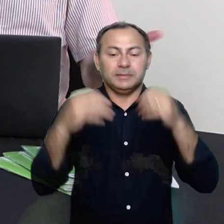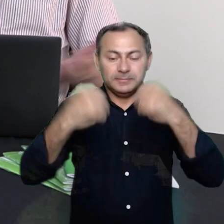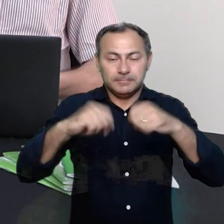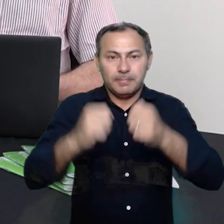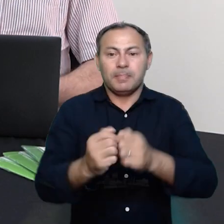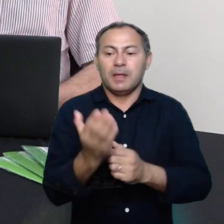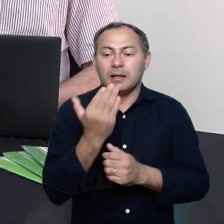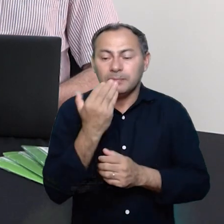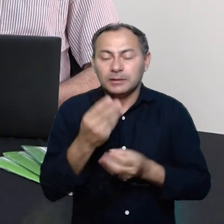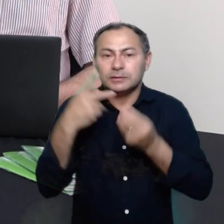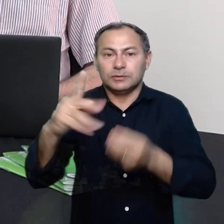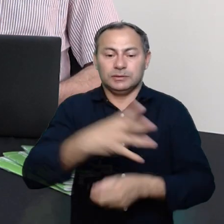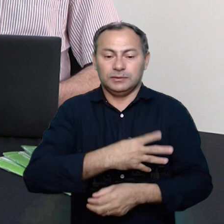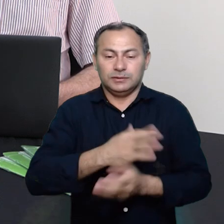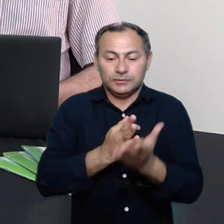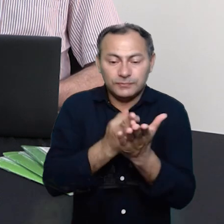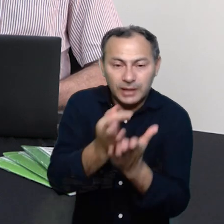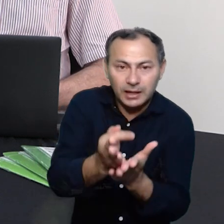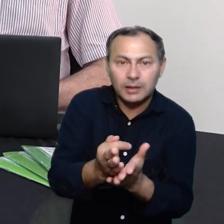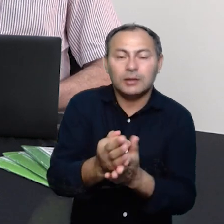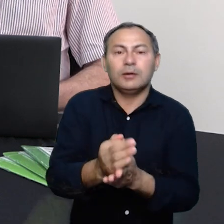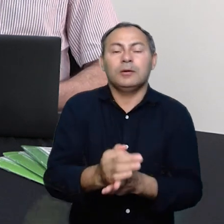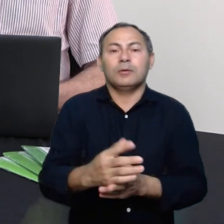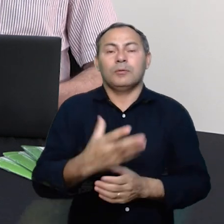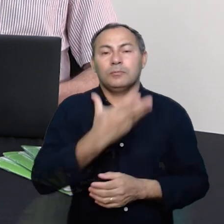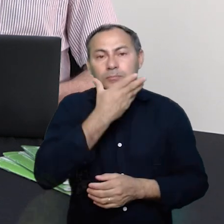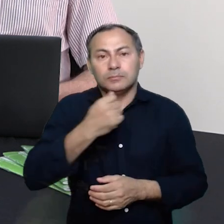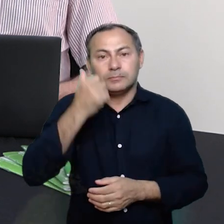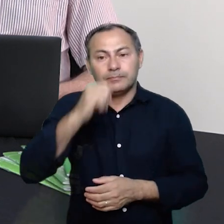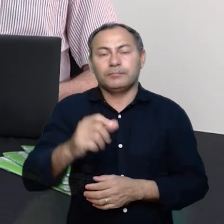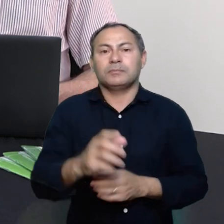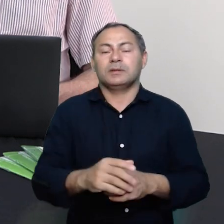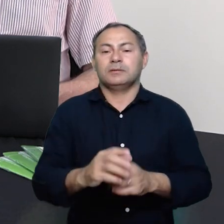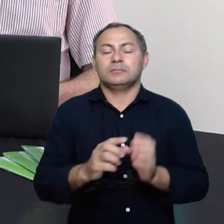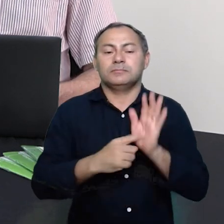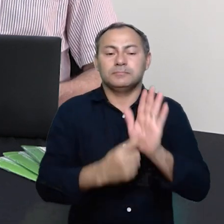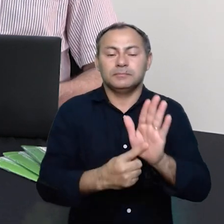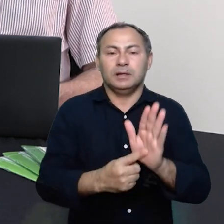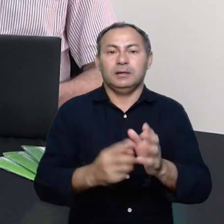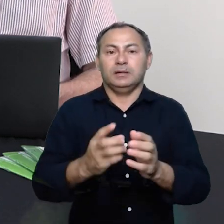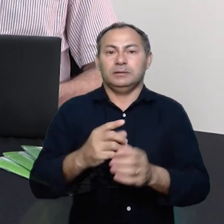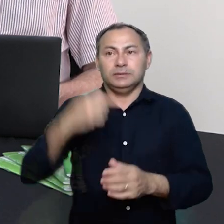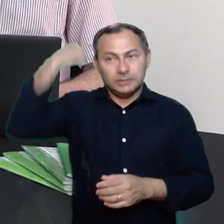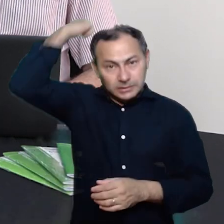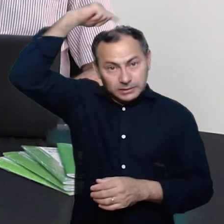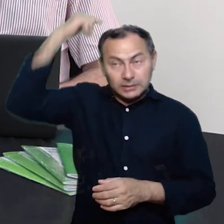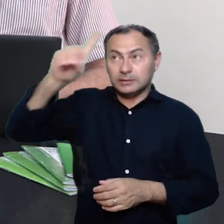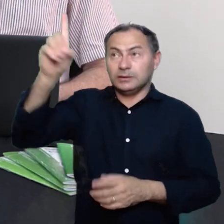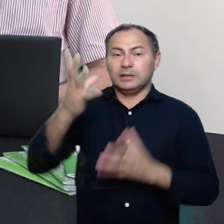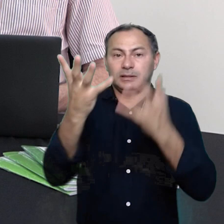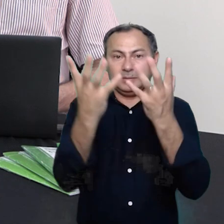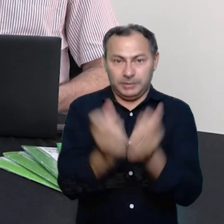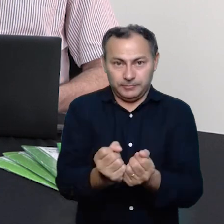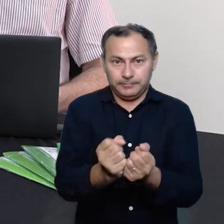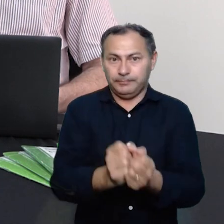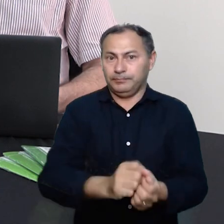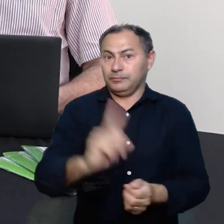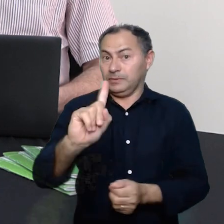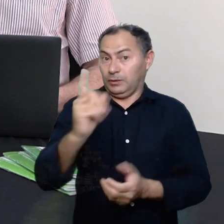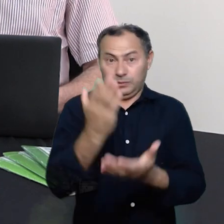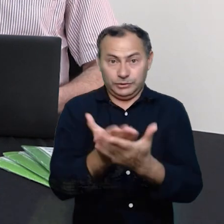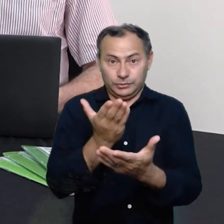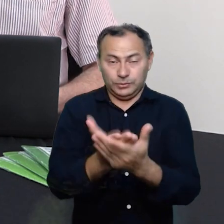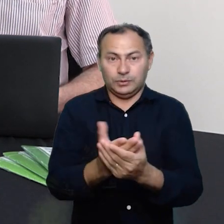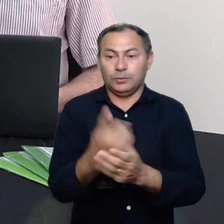precisa alimentar os seus fiéis como a filhos, com os preceitos divinos que recebeu. Não é um